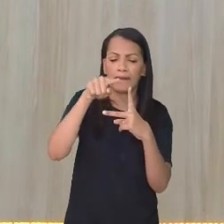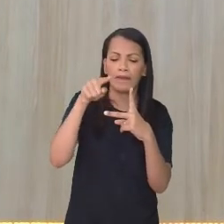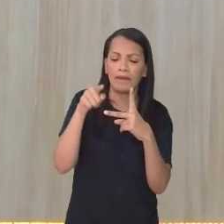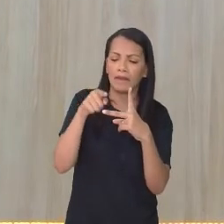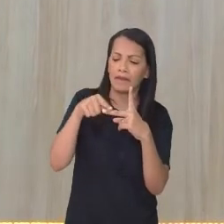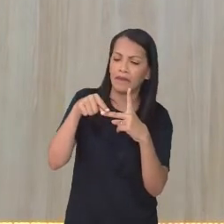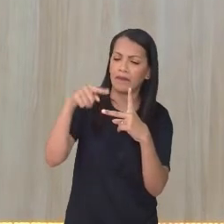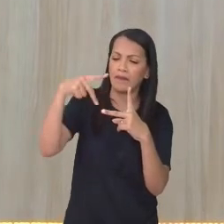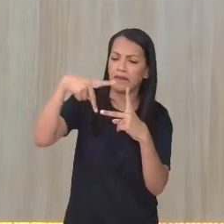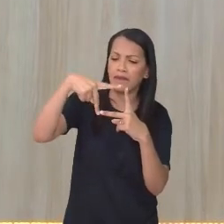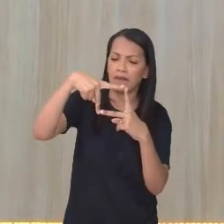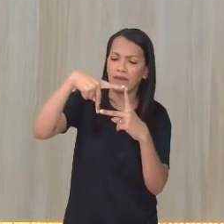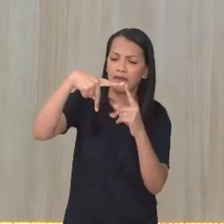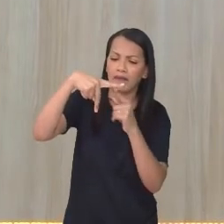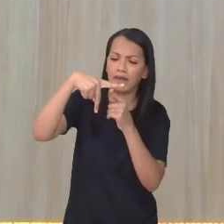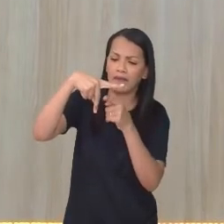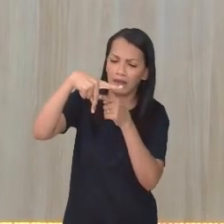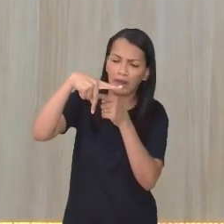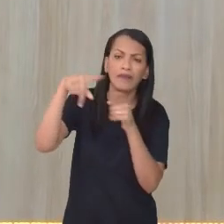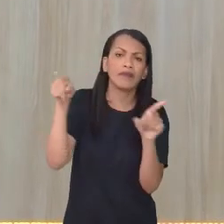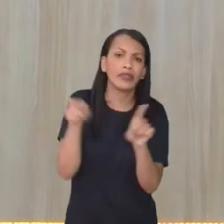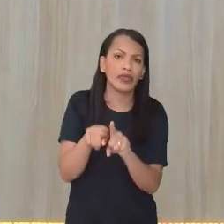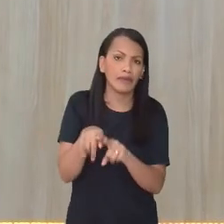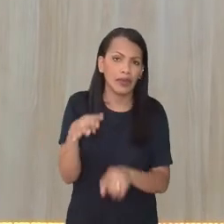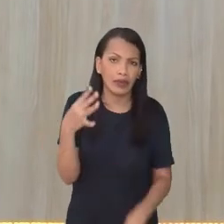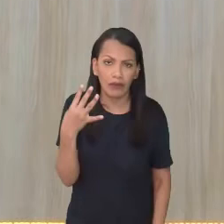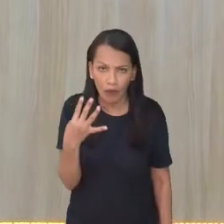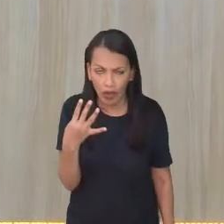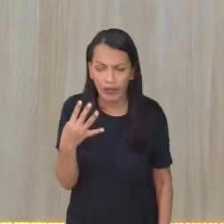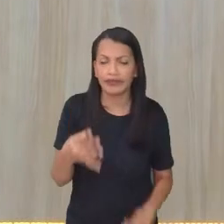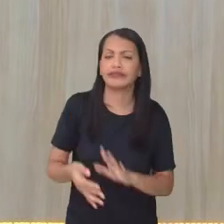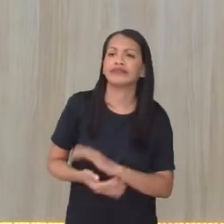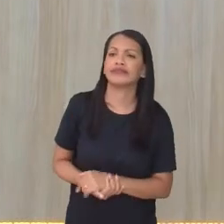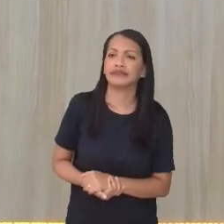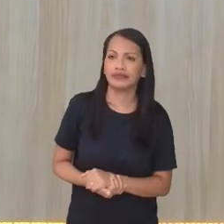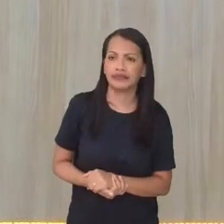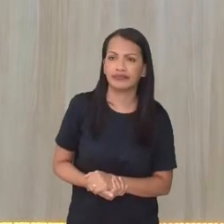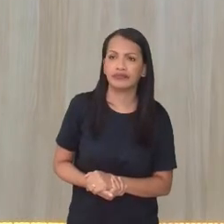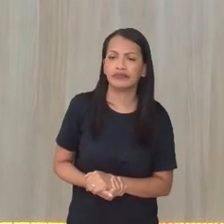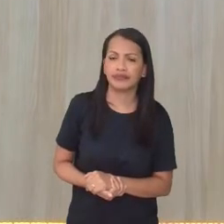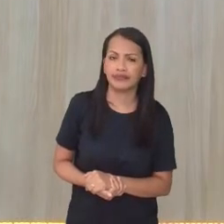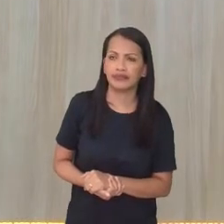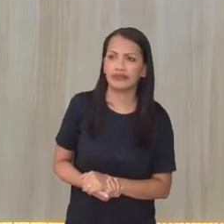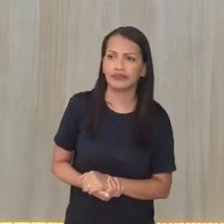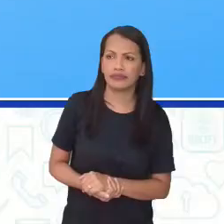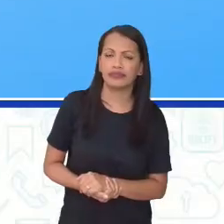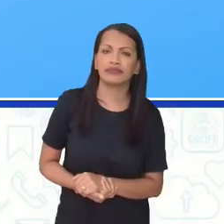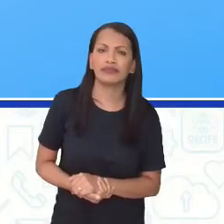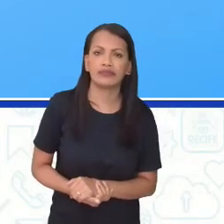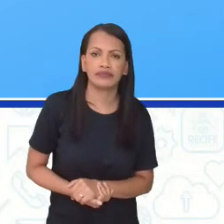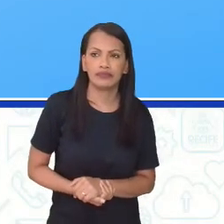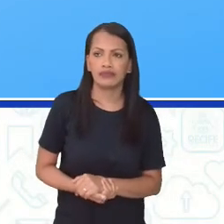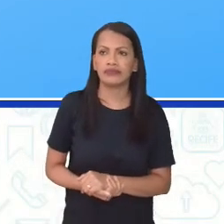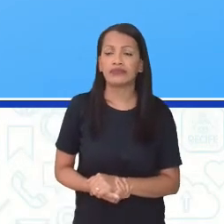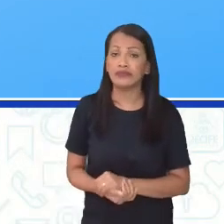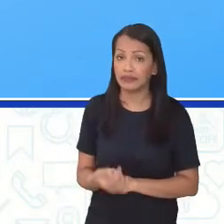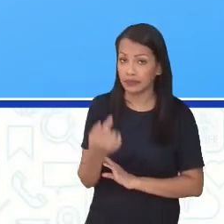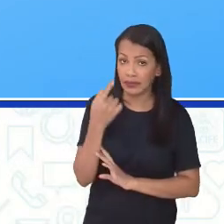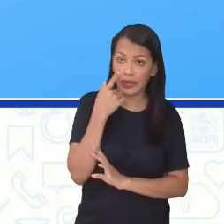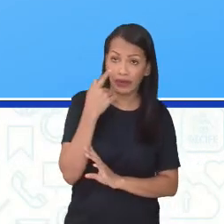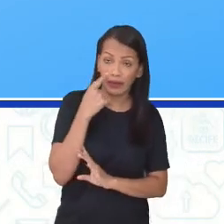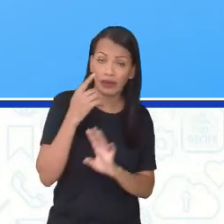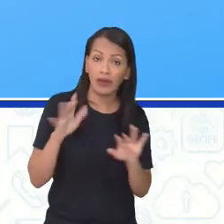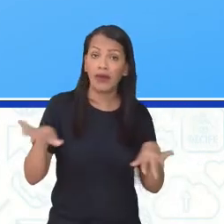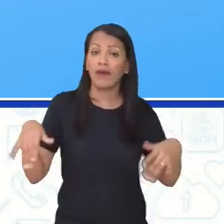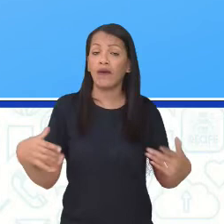cá, não? Não. Por quê? Porque isso aqui é o quê? Me ajuda aí, Marta. É o lado. Olha aí, tá vendo, gente?